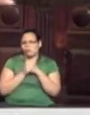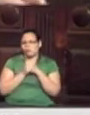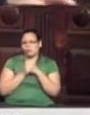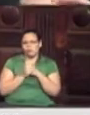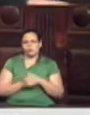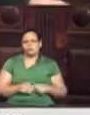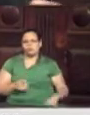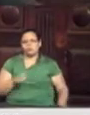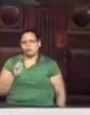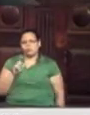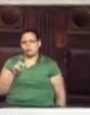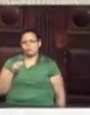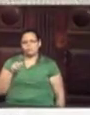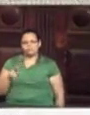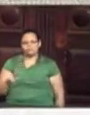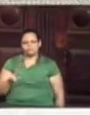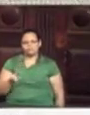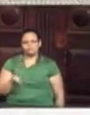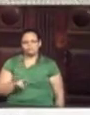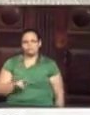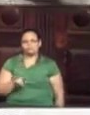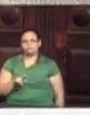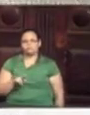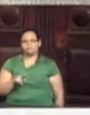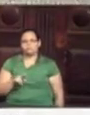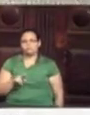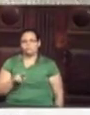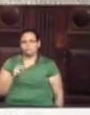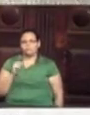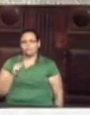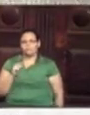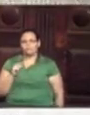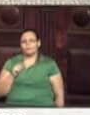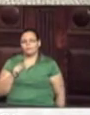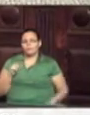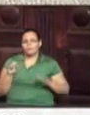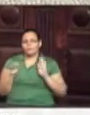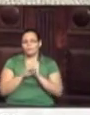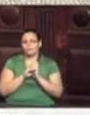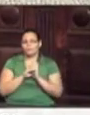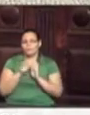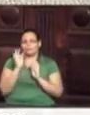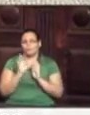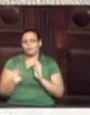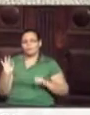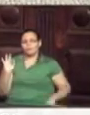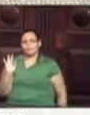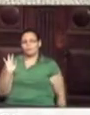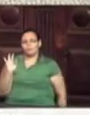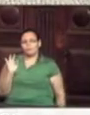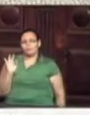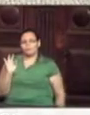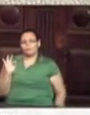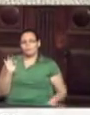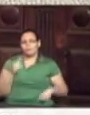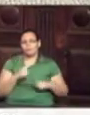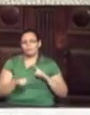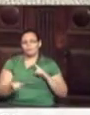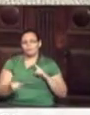Coelho. Deputado Luiz Paulo, é bom esclarecer que a Constituição Federal